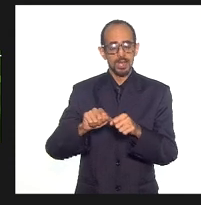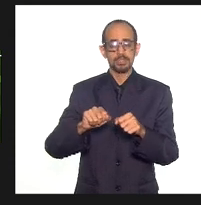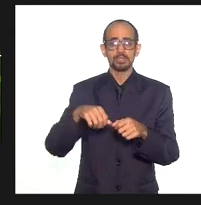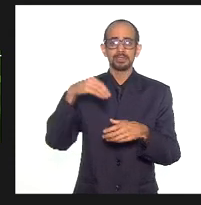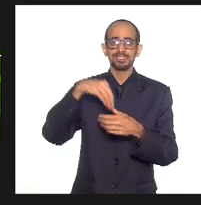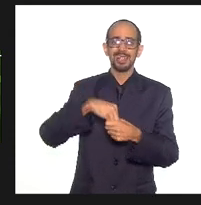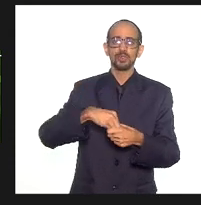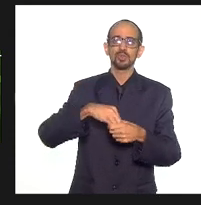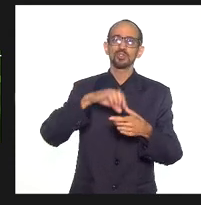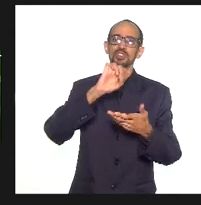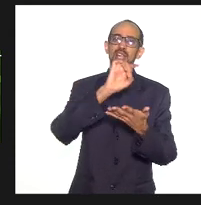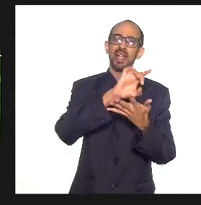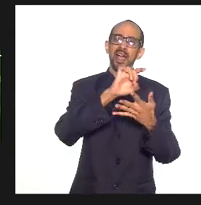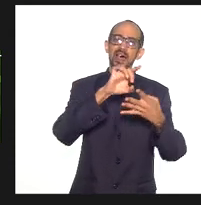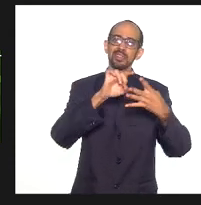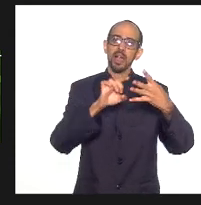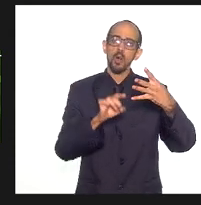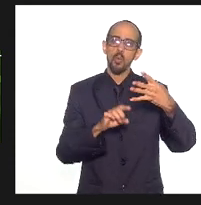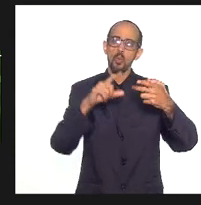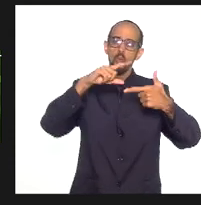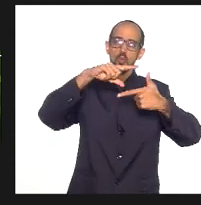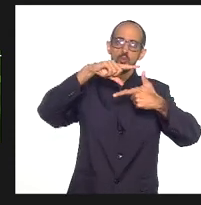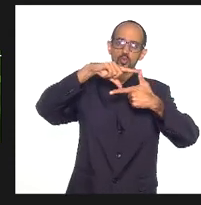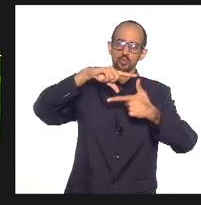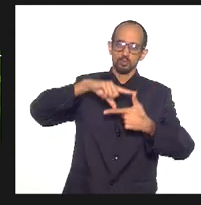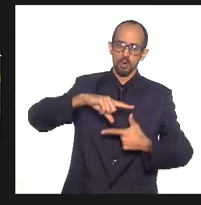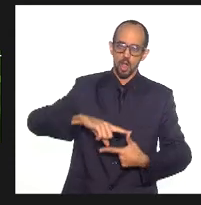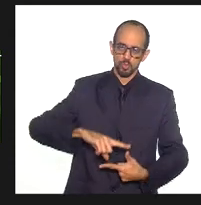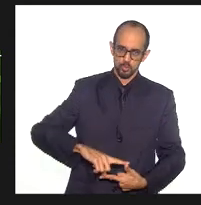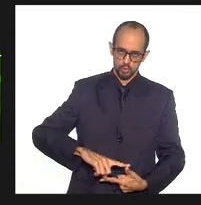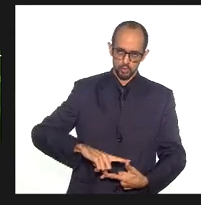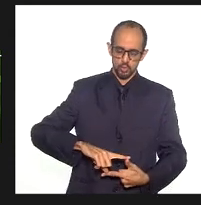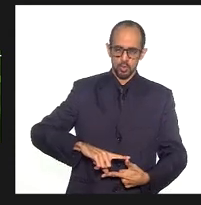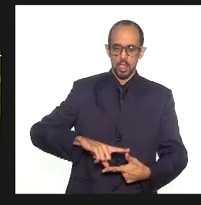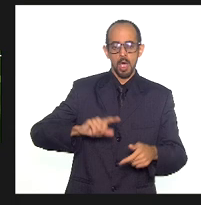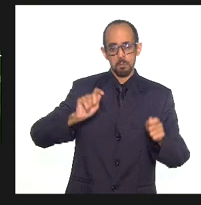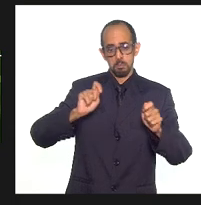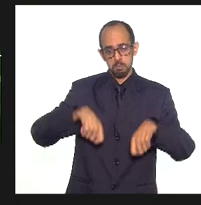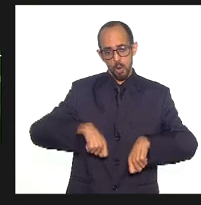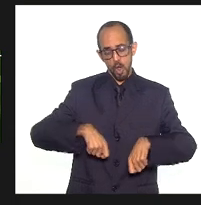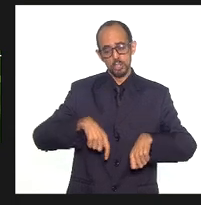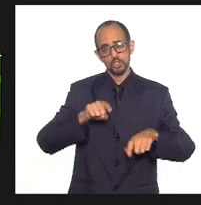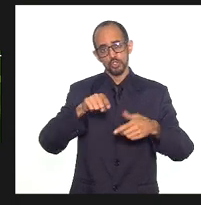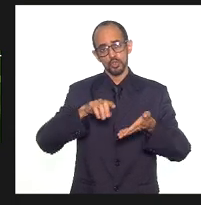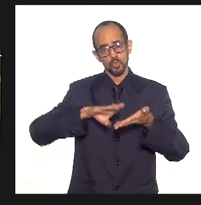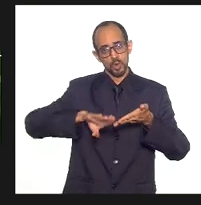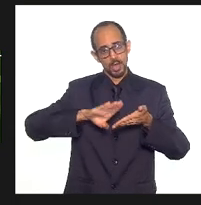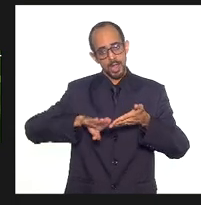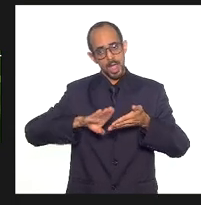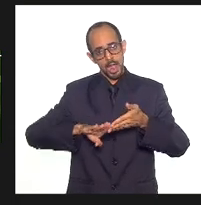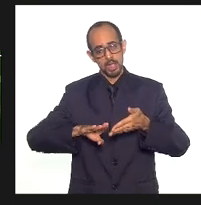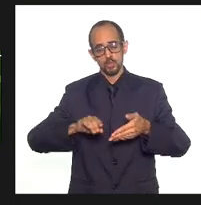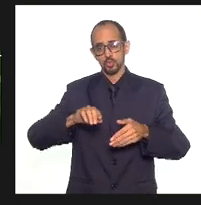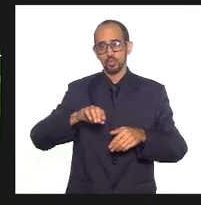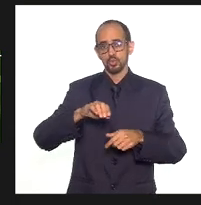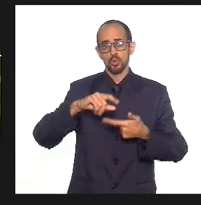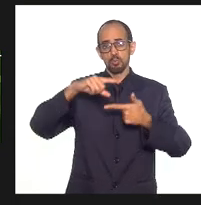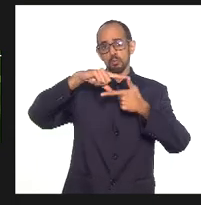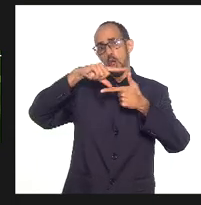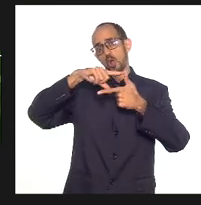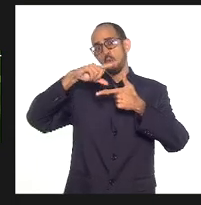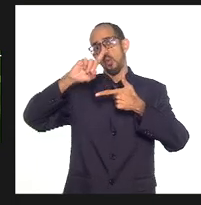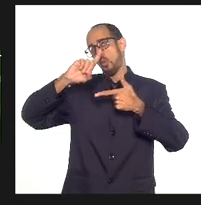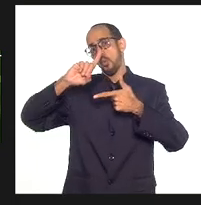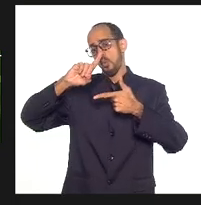estão associados em cada bloco. Então, é possível que gastos estejam associados a um bloco que não